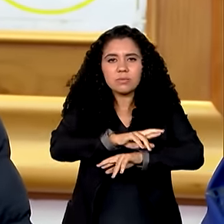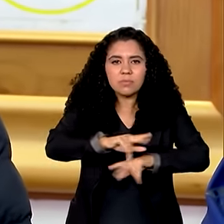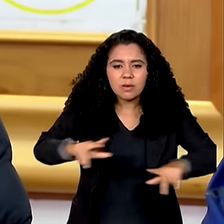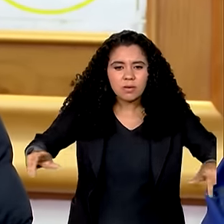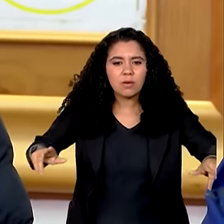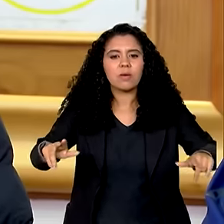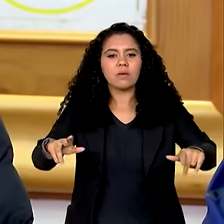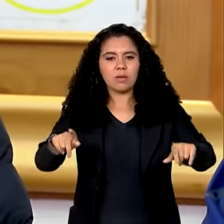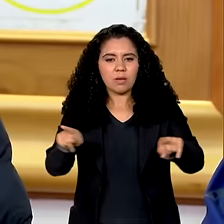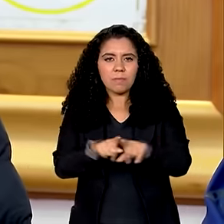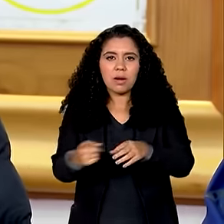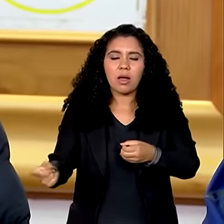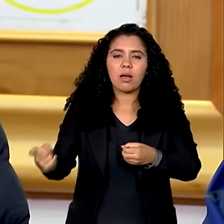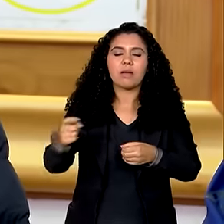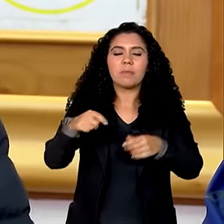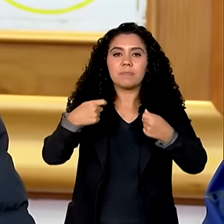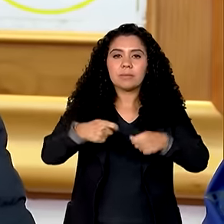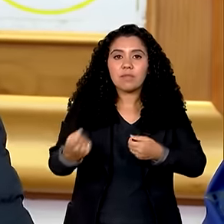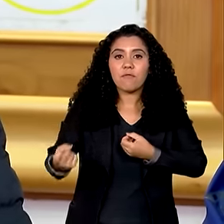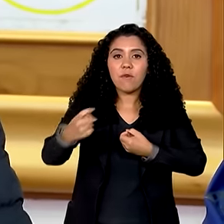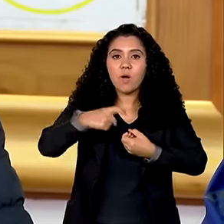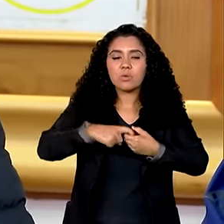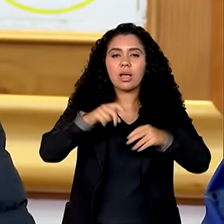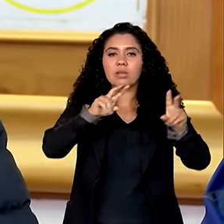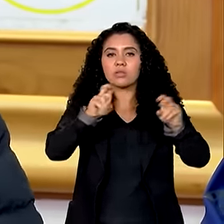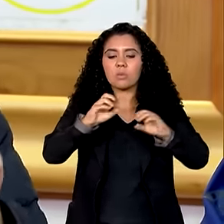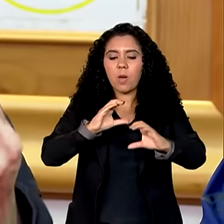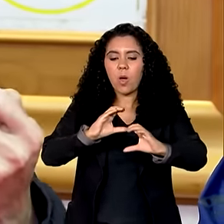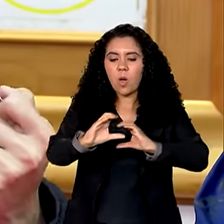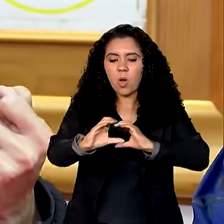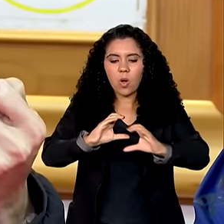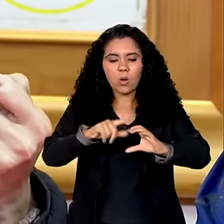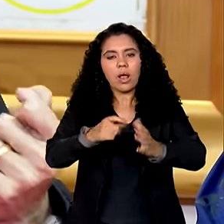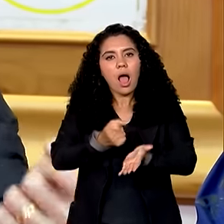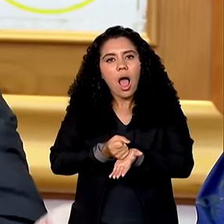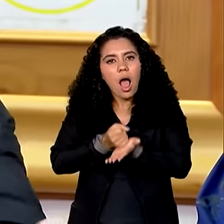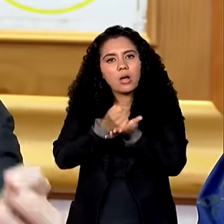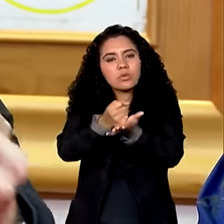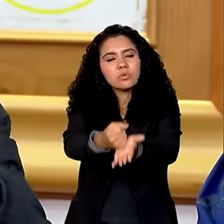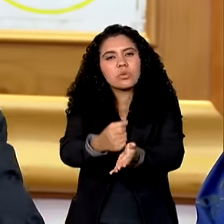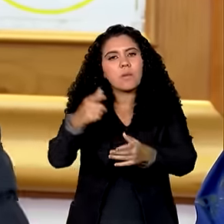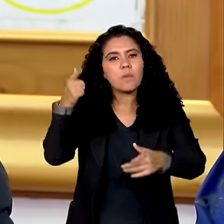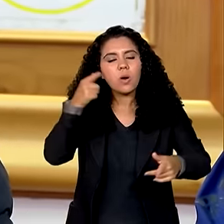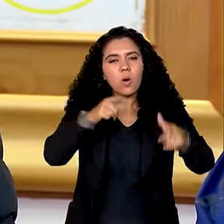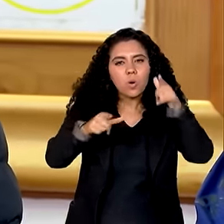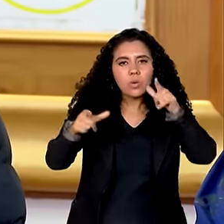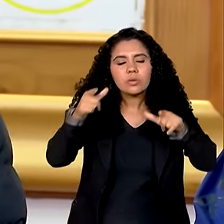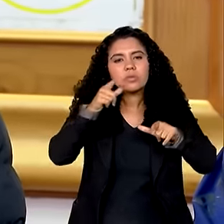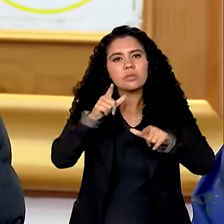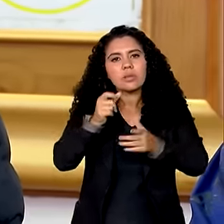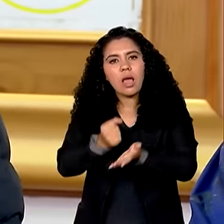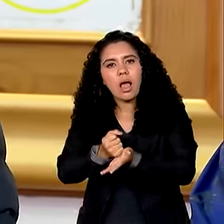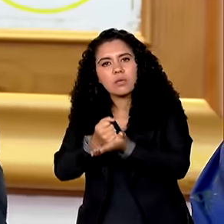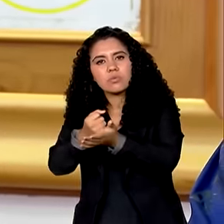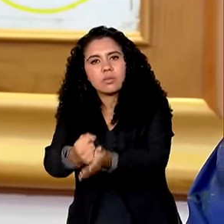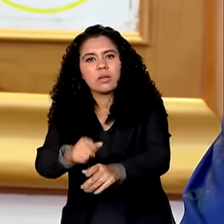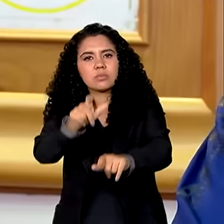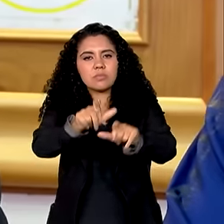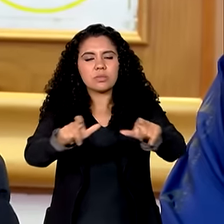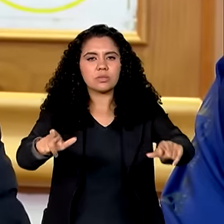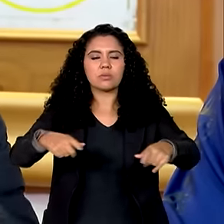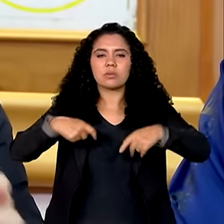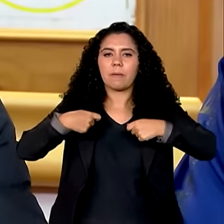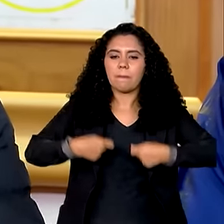do setor de comunicação com certeza ajuda justamente a buscarmos aqueles irmãos gaúchos que estão